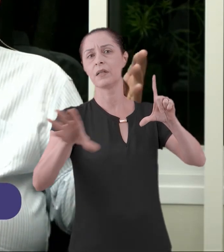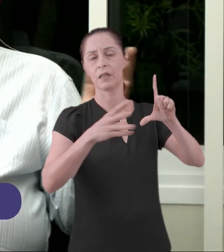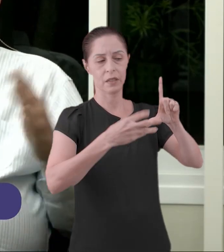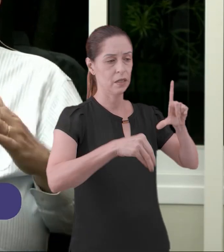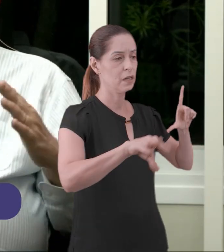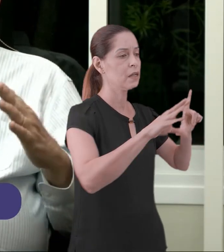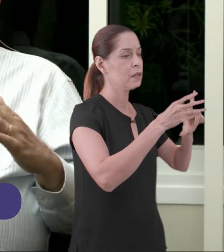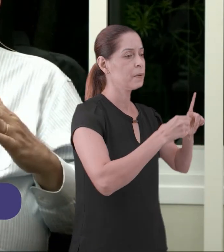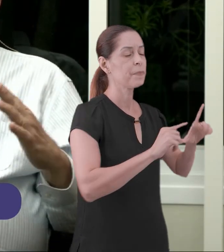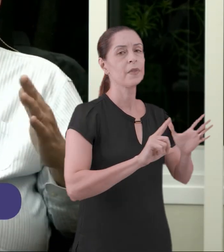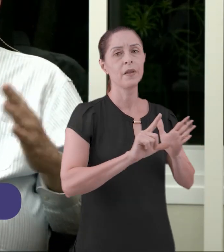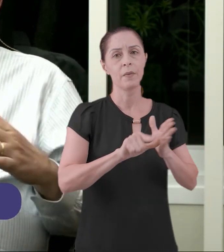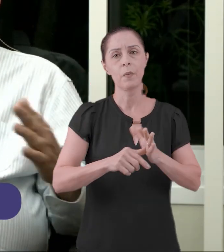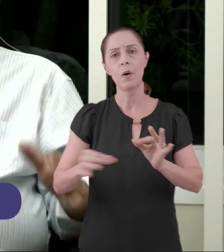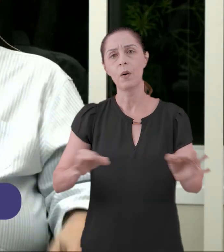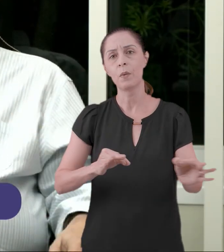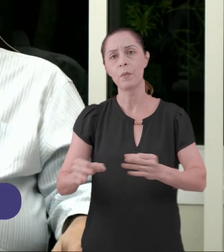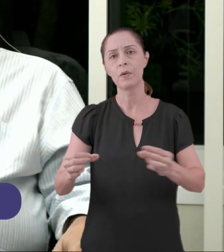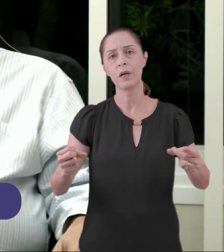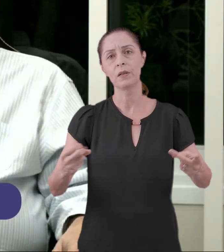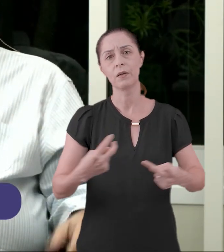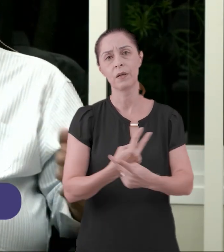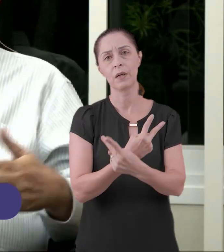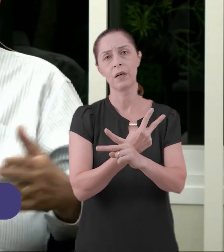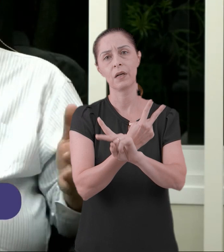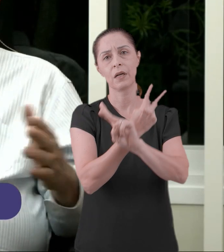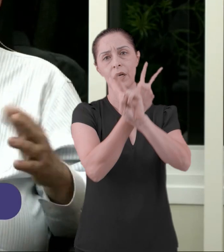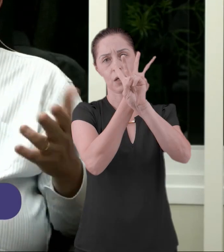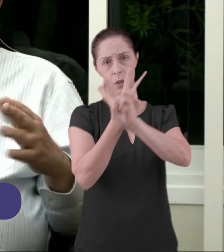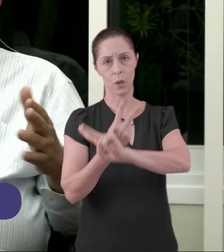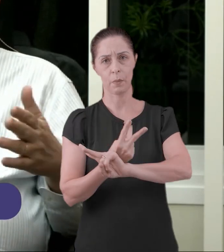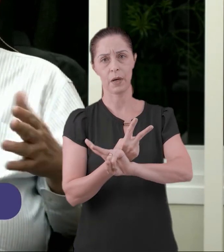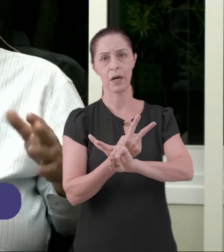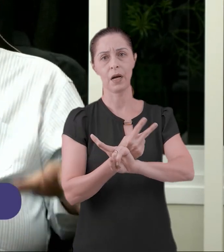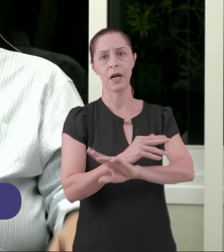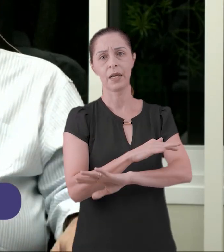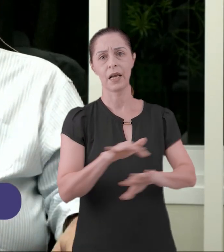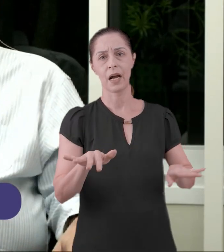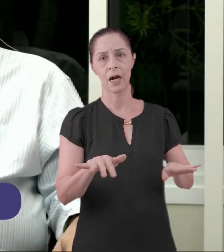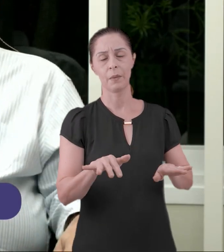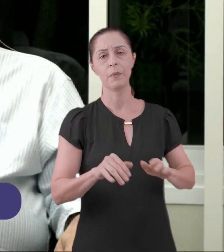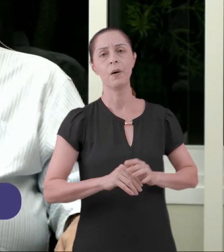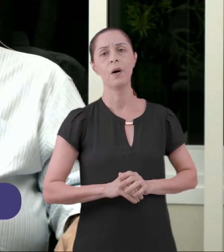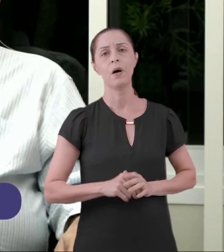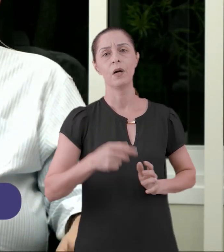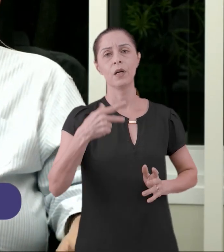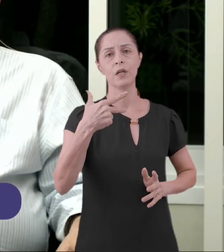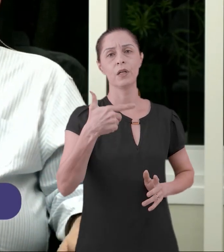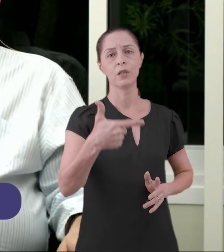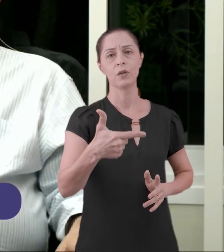o projeto Genoma, que terminou aí no início desse século, acho que 2004, 2005,